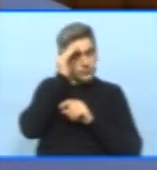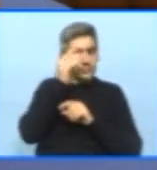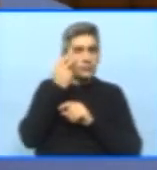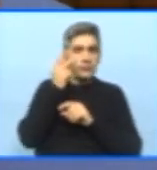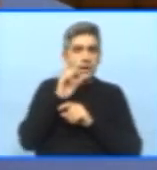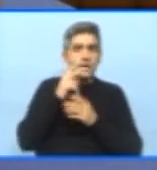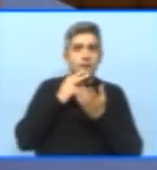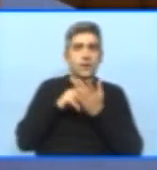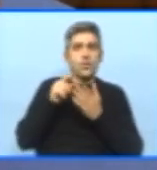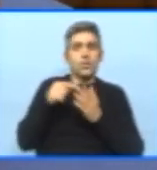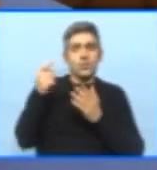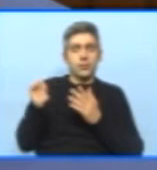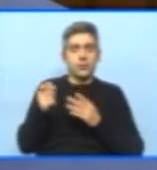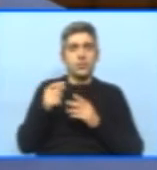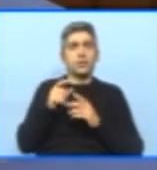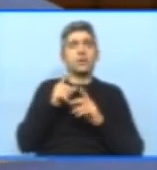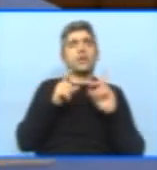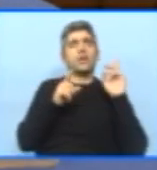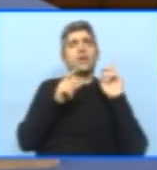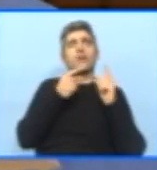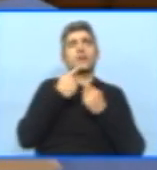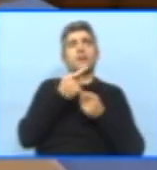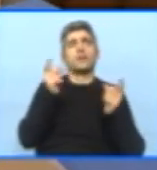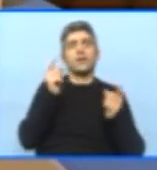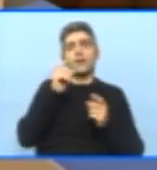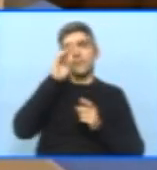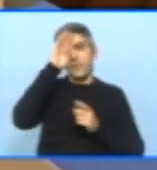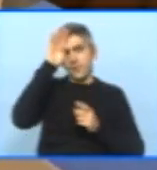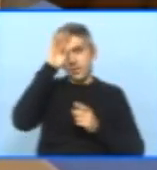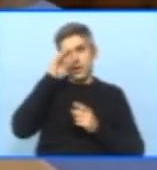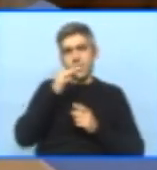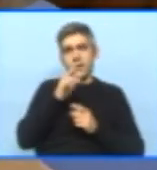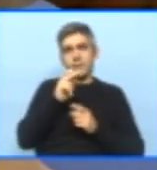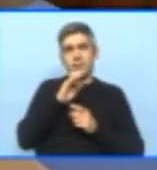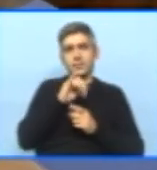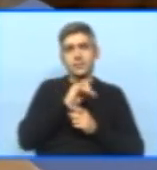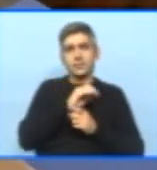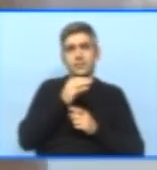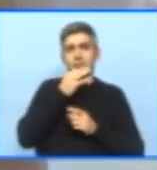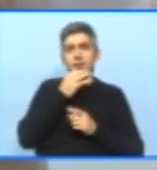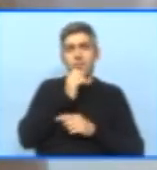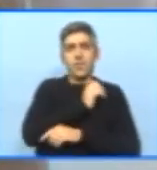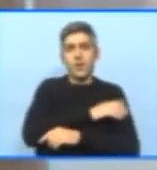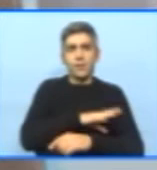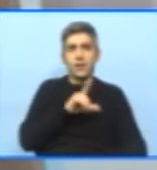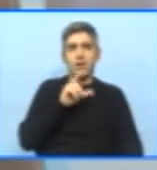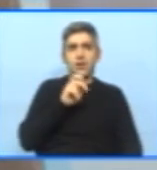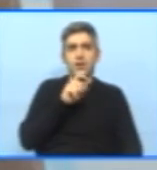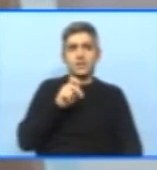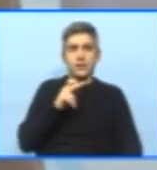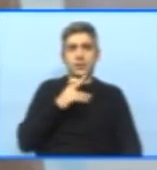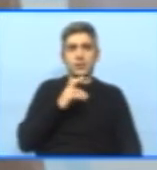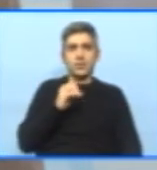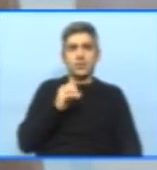realidade do outro. Aliás, a mensagem do Papa Francisco para a Quaresma fala precisamente do pobre Lázaro, o outro que é um bem que deve